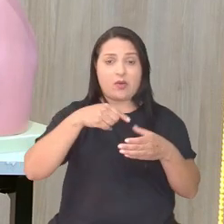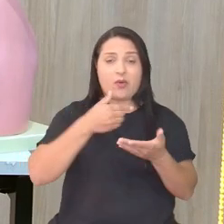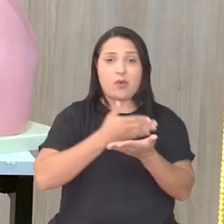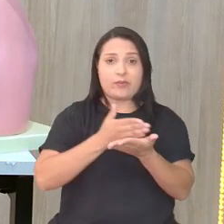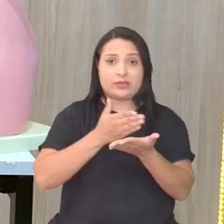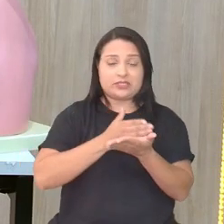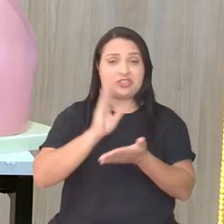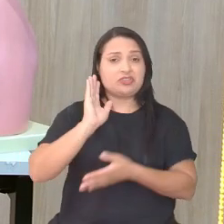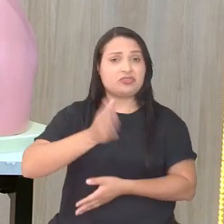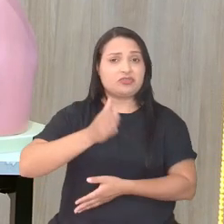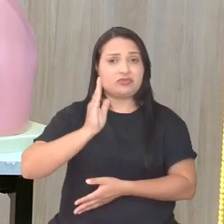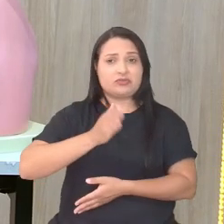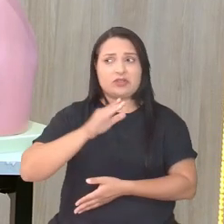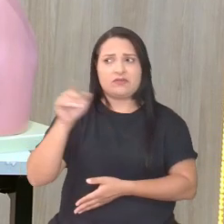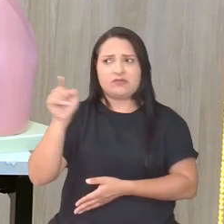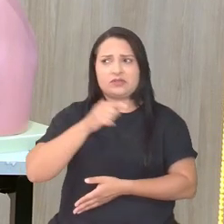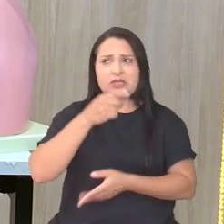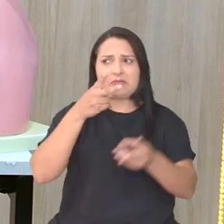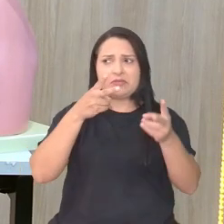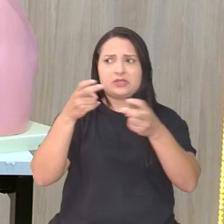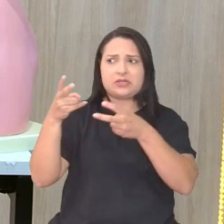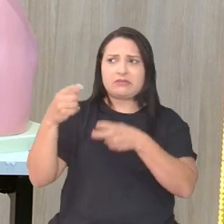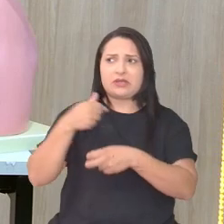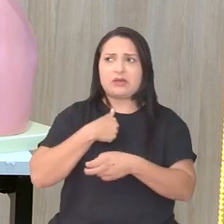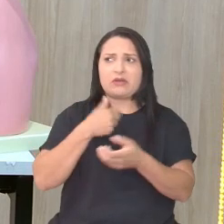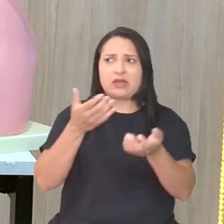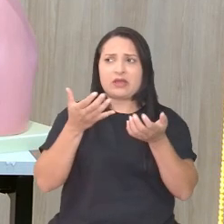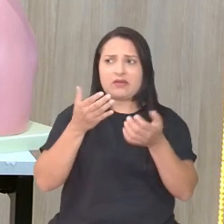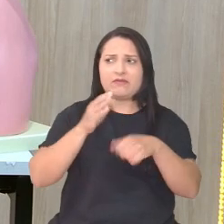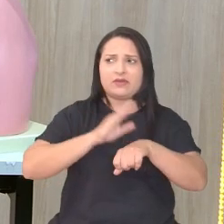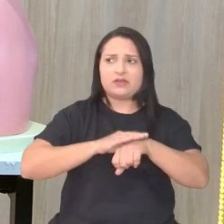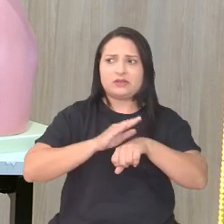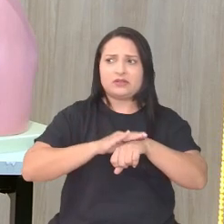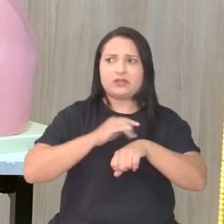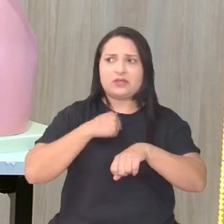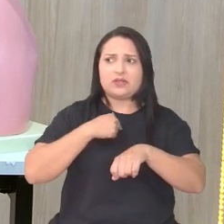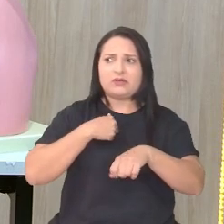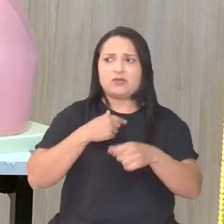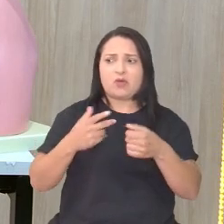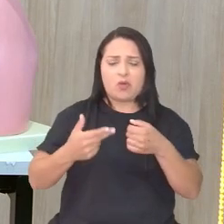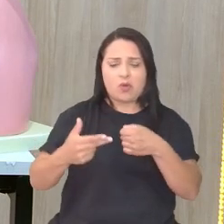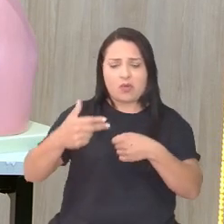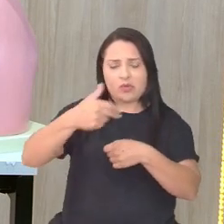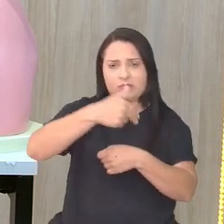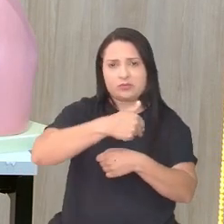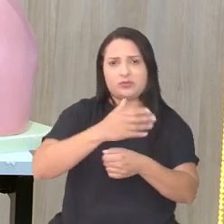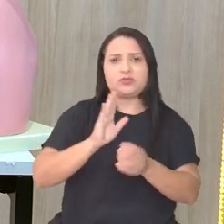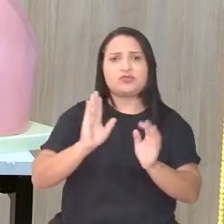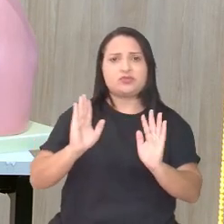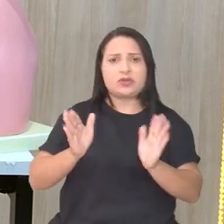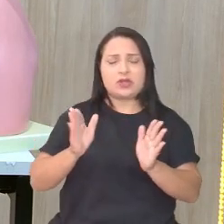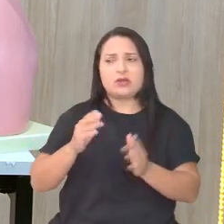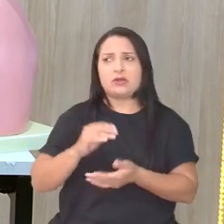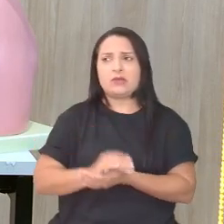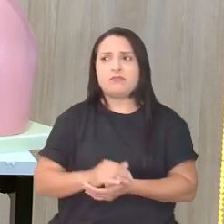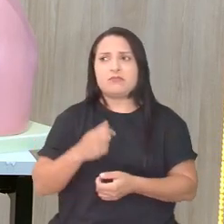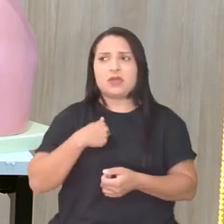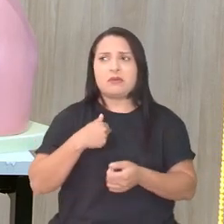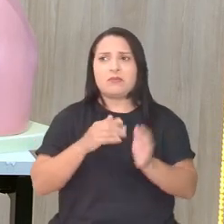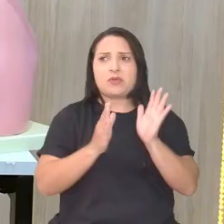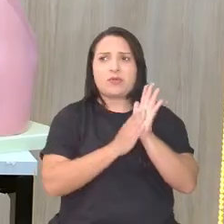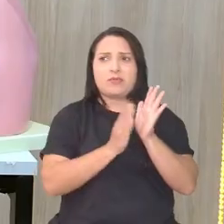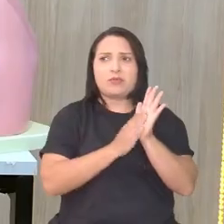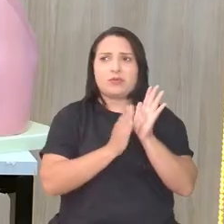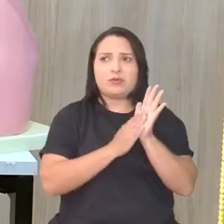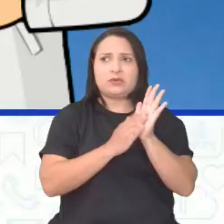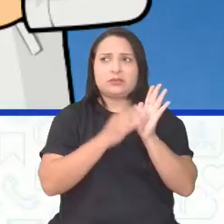vocês vão saber o que é que eu estou querendo fazer com esse tubo? E que eu já fiz um corte. Olha qual é a minha proposta, tá? Veja a